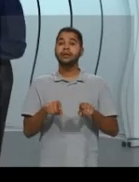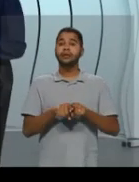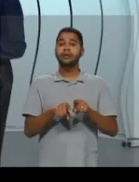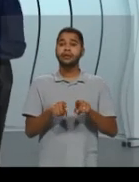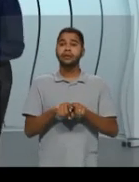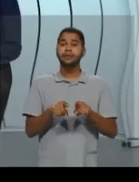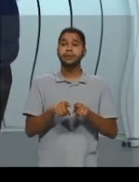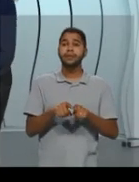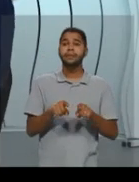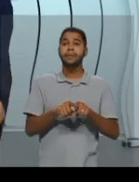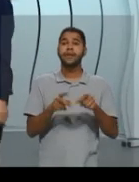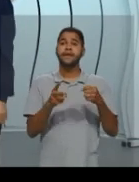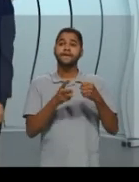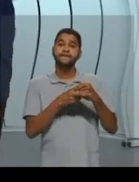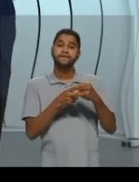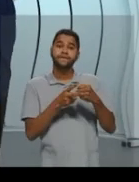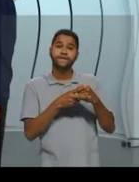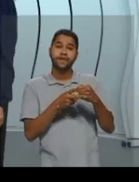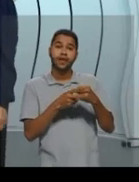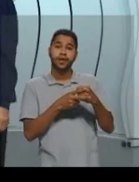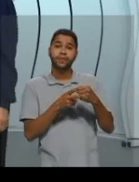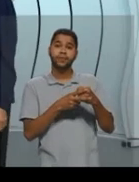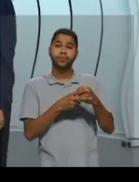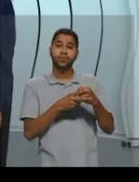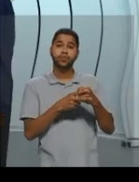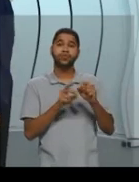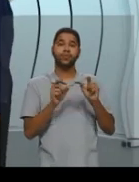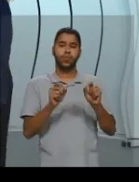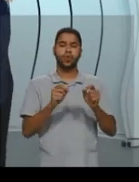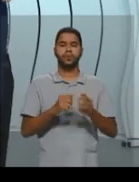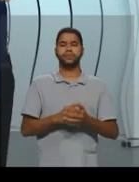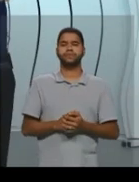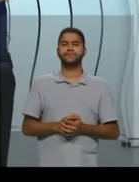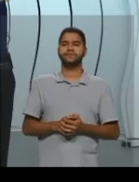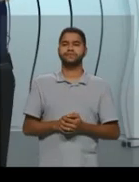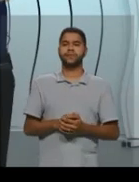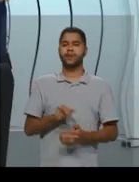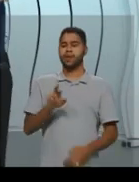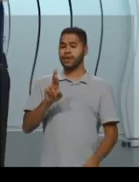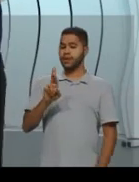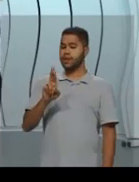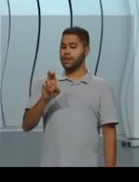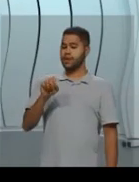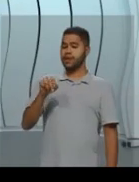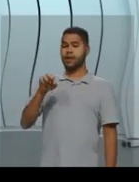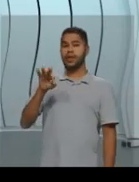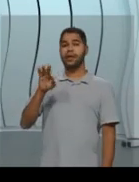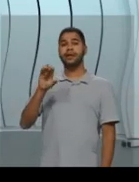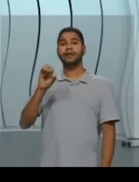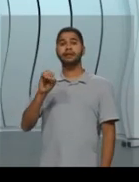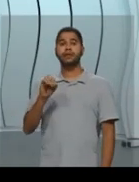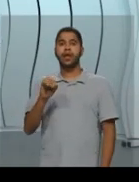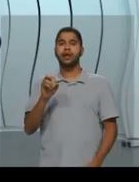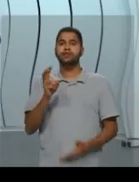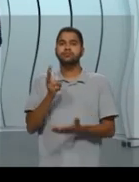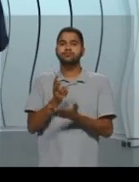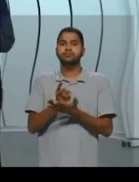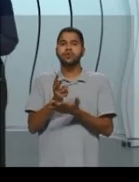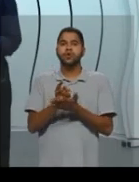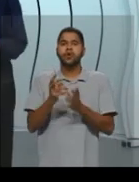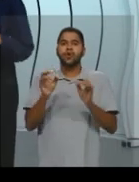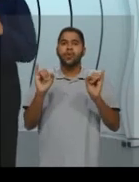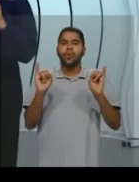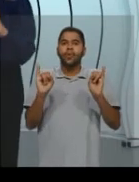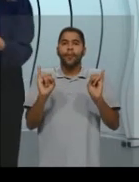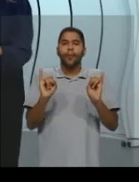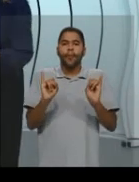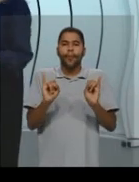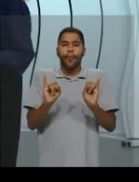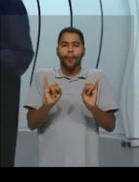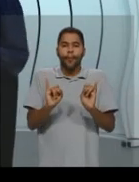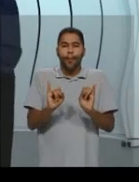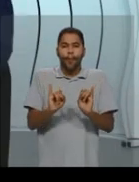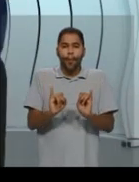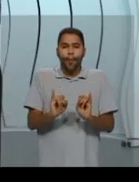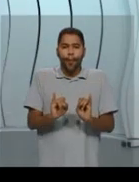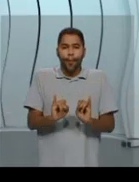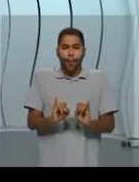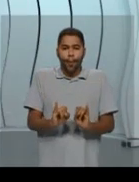de estado. Olha só, Renato continua emagrecendo. Quando eu falo que